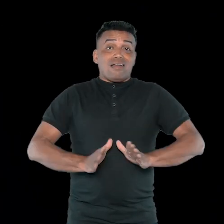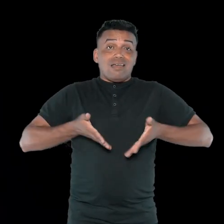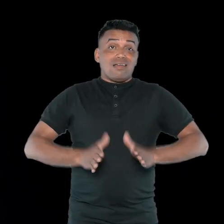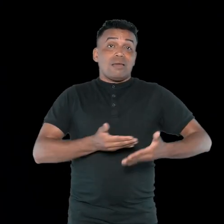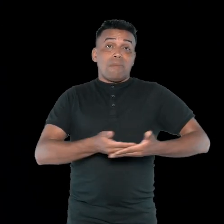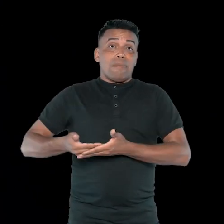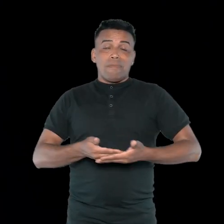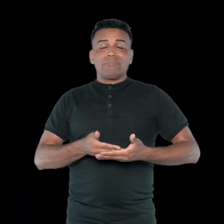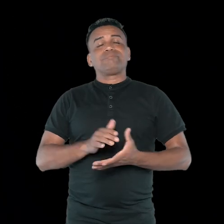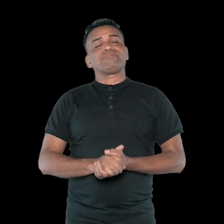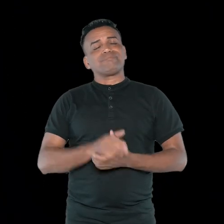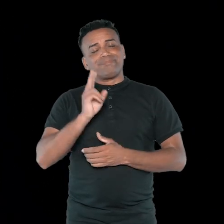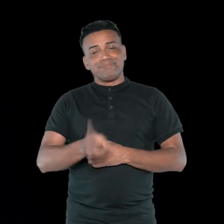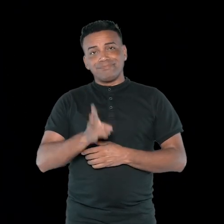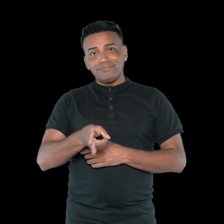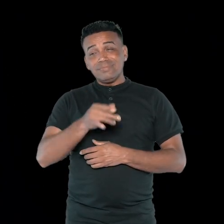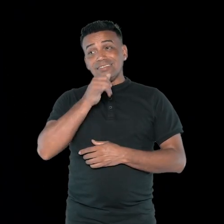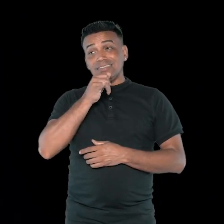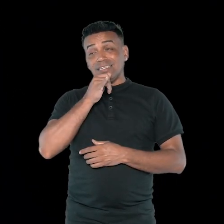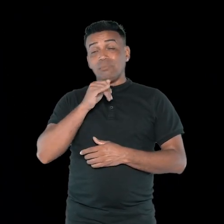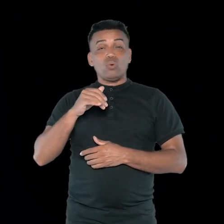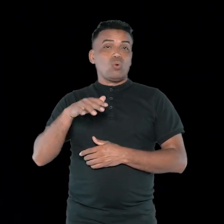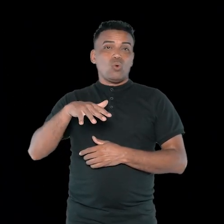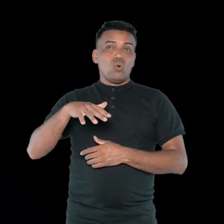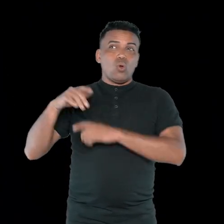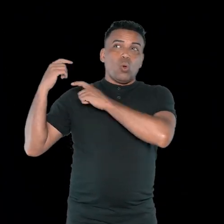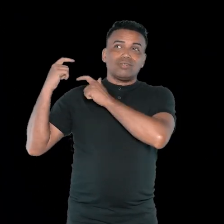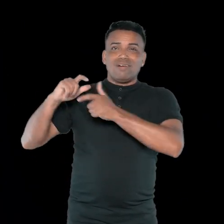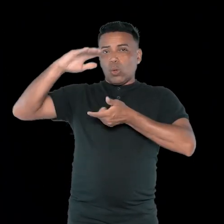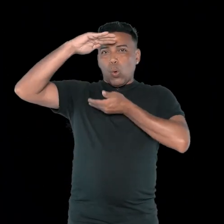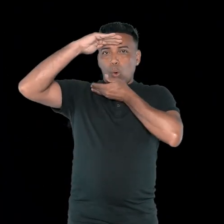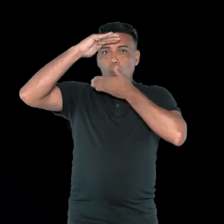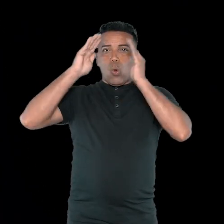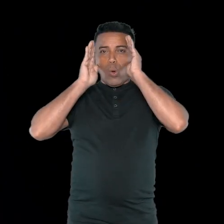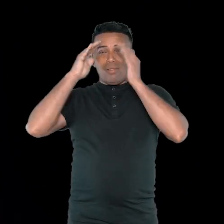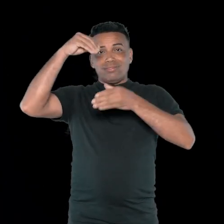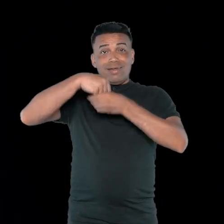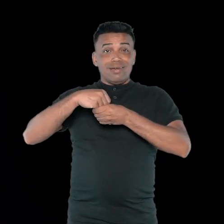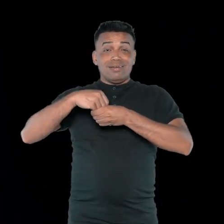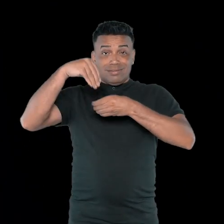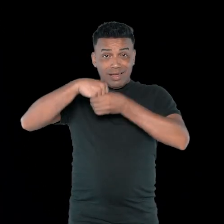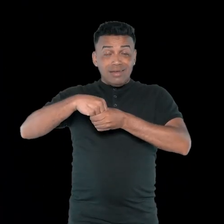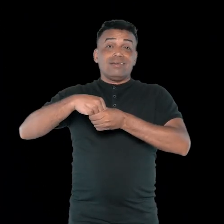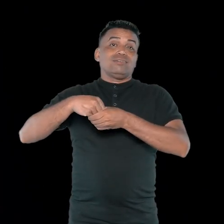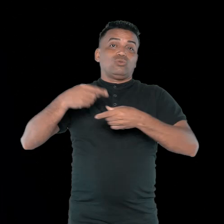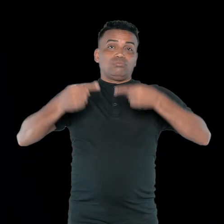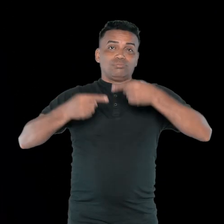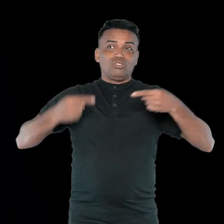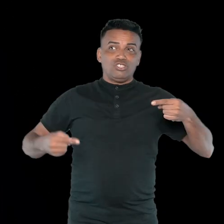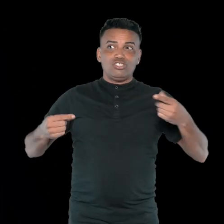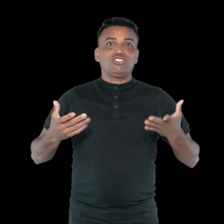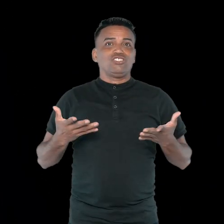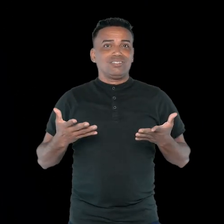assim, toda vez que tem uma certa guinada mais conservadora dentro da política, a questão natal fica muito